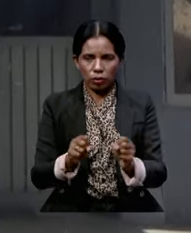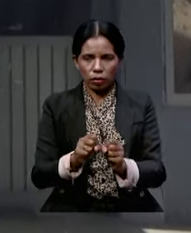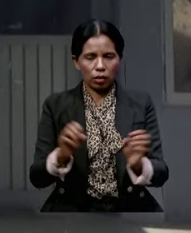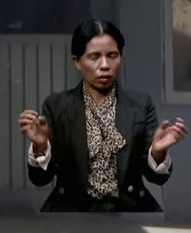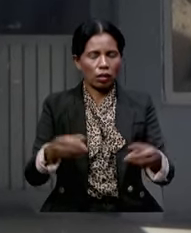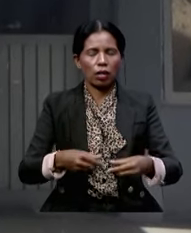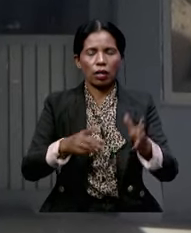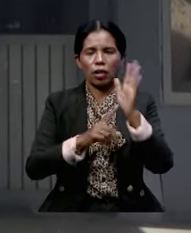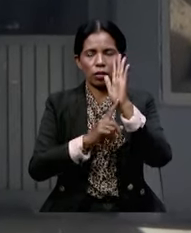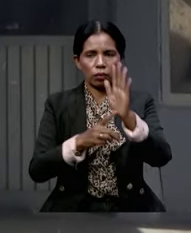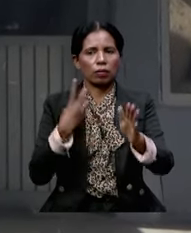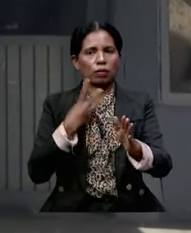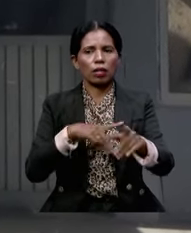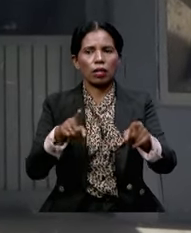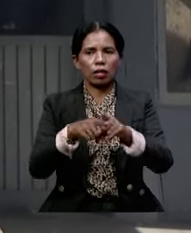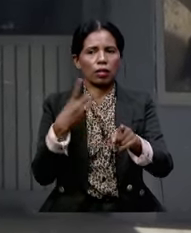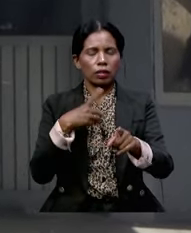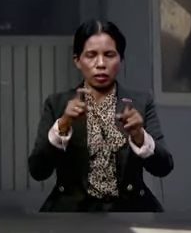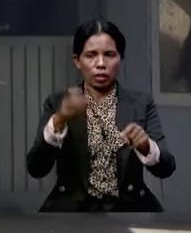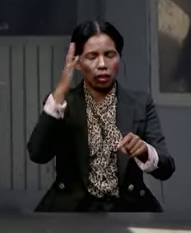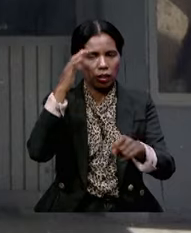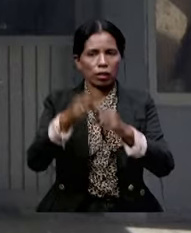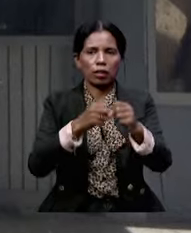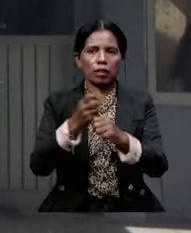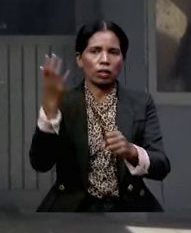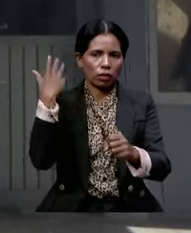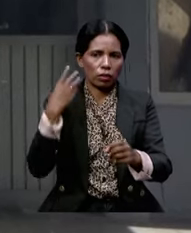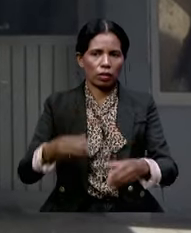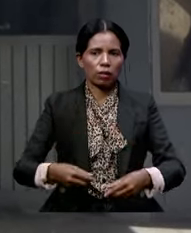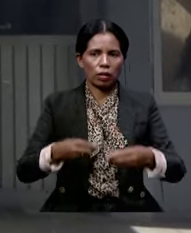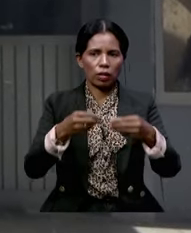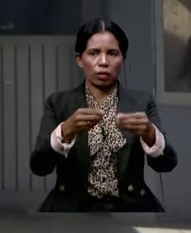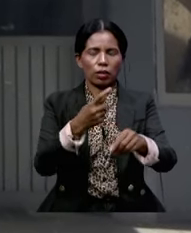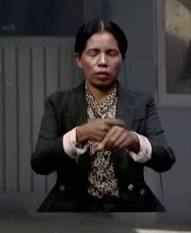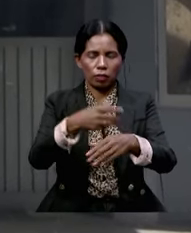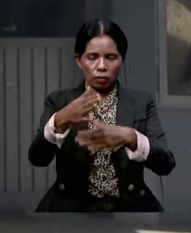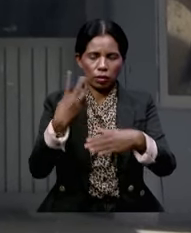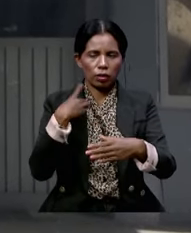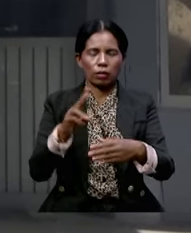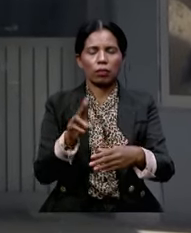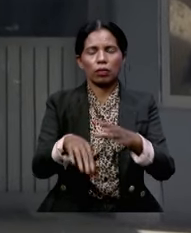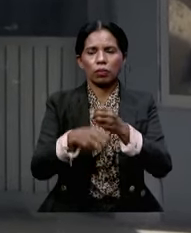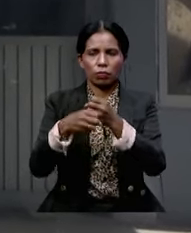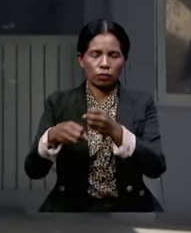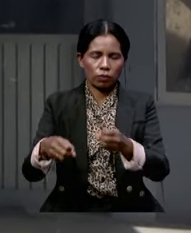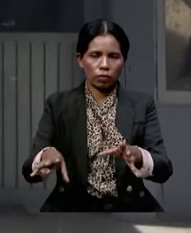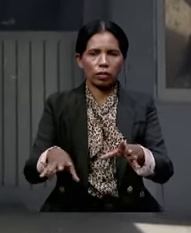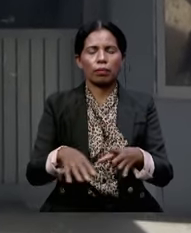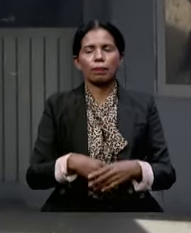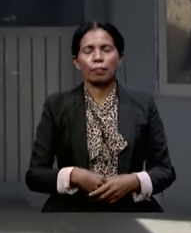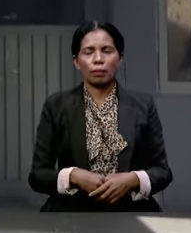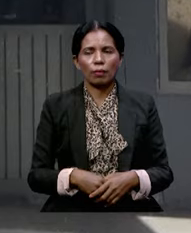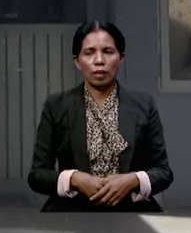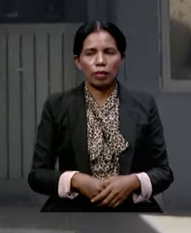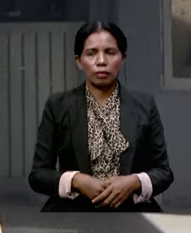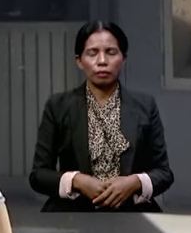e coincimento mami mai be nura romano i tenga tene tina koto ema fona sinal ker de ida ne tempo pada kita tenga usi fate ne mam Tuir Deus